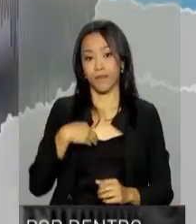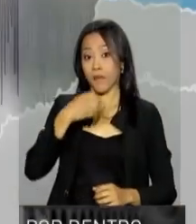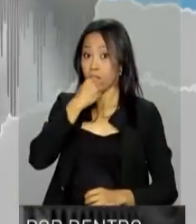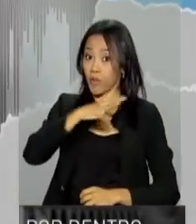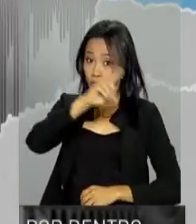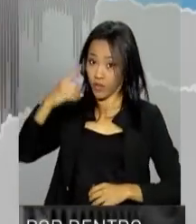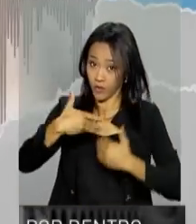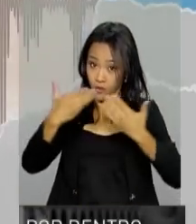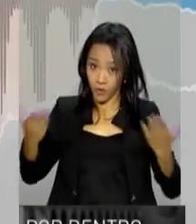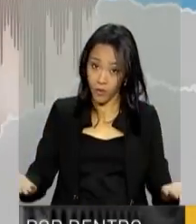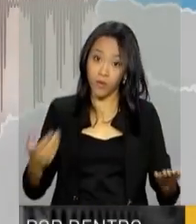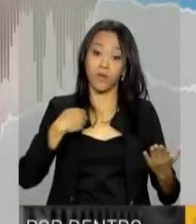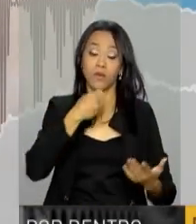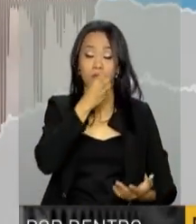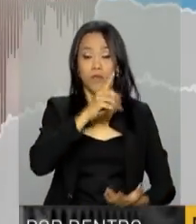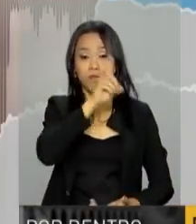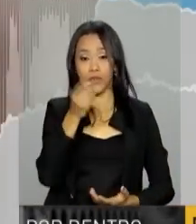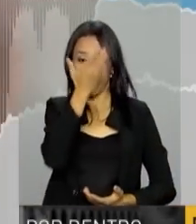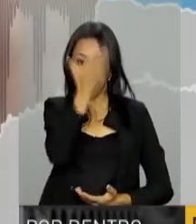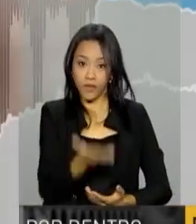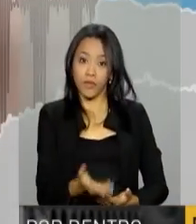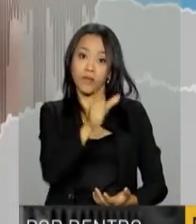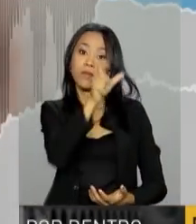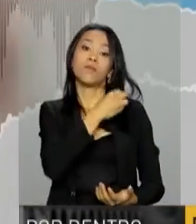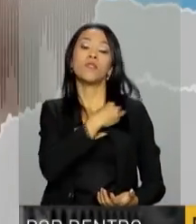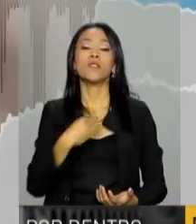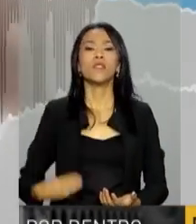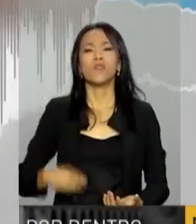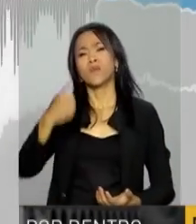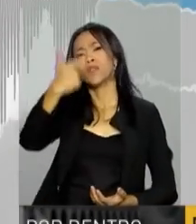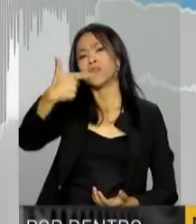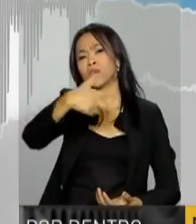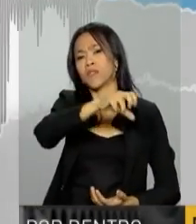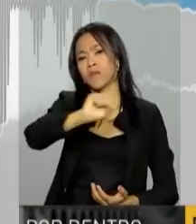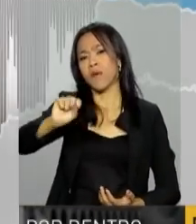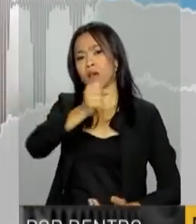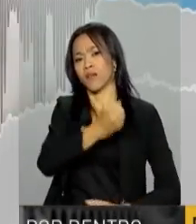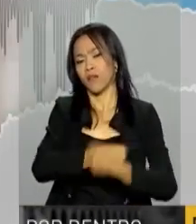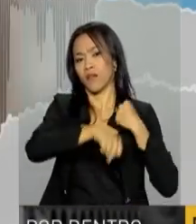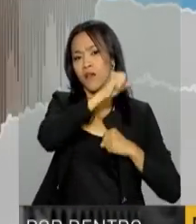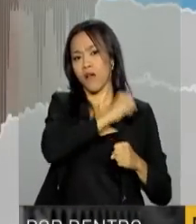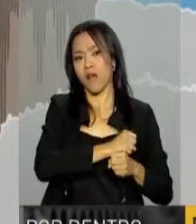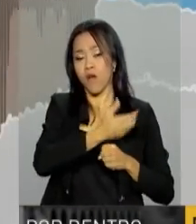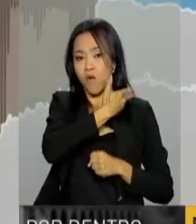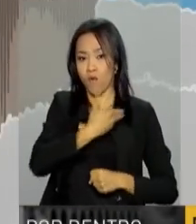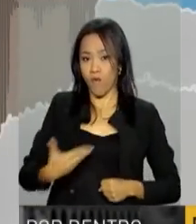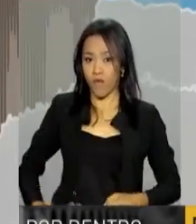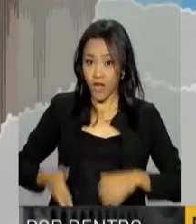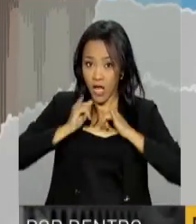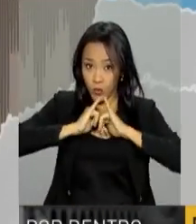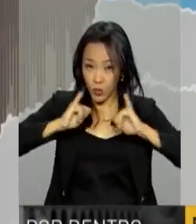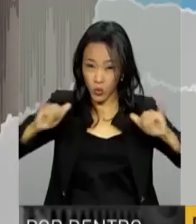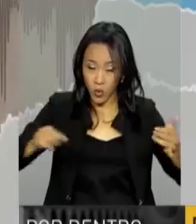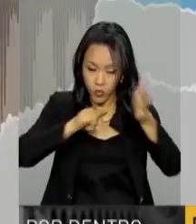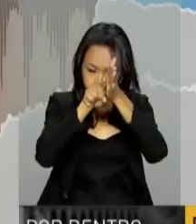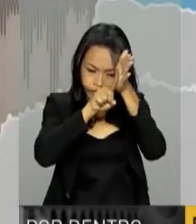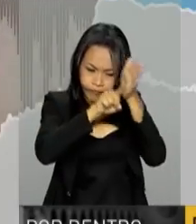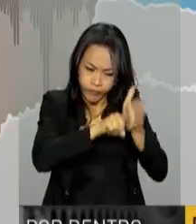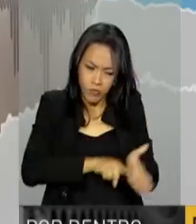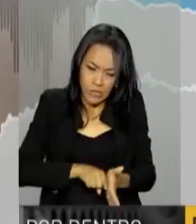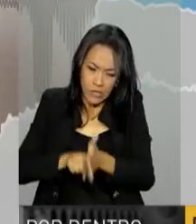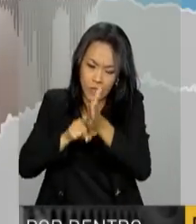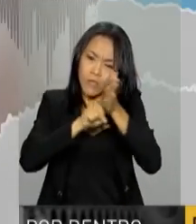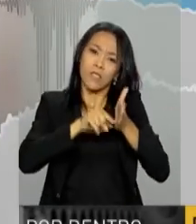todos muito bom dia ministro no segundo semestre do ano passado o governo anunciou um pente fino no benefício do bolsa família